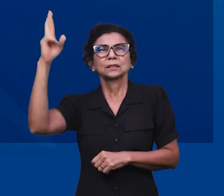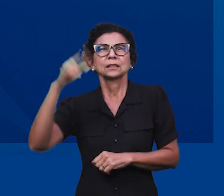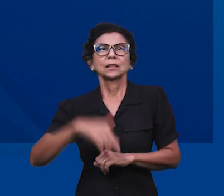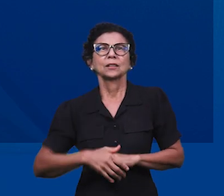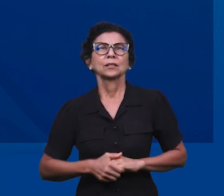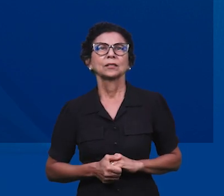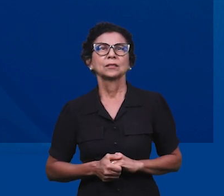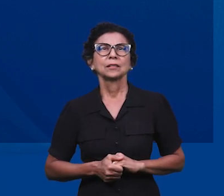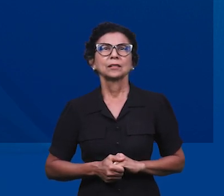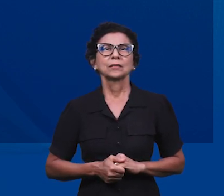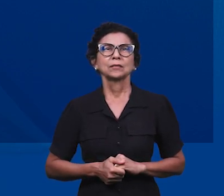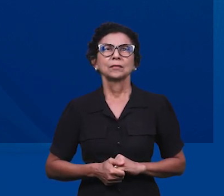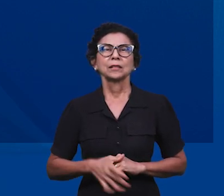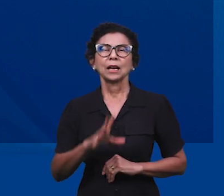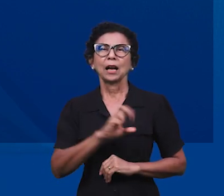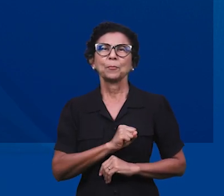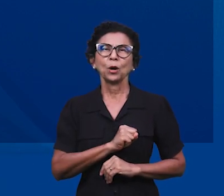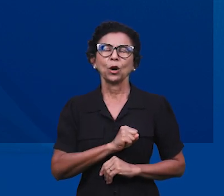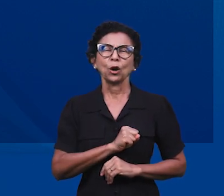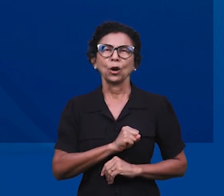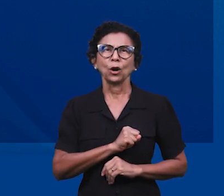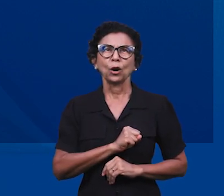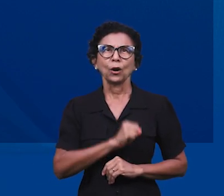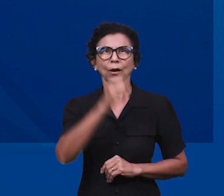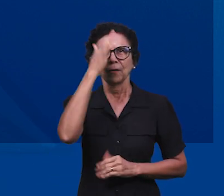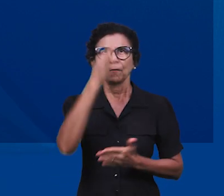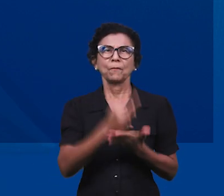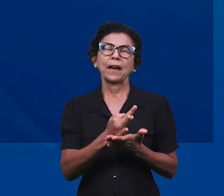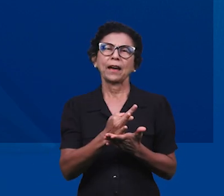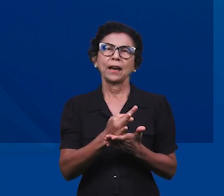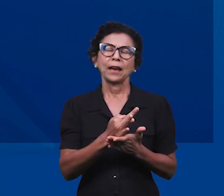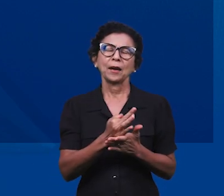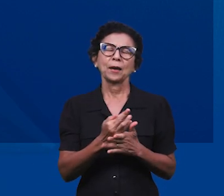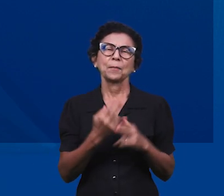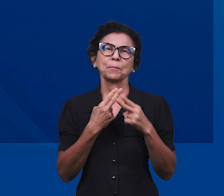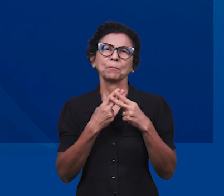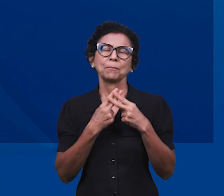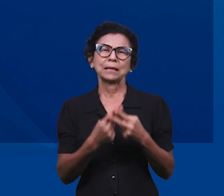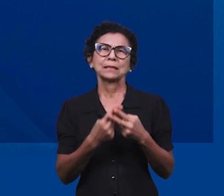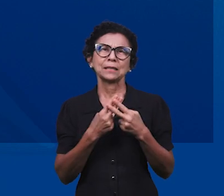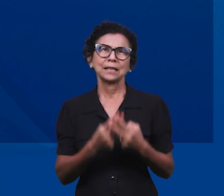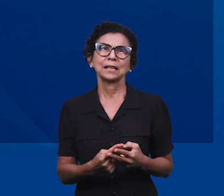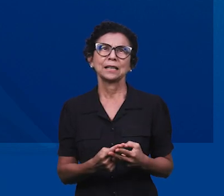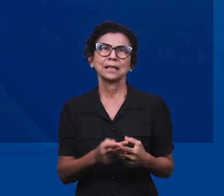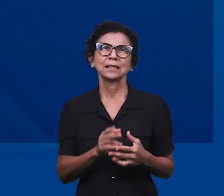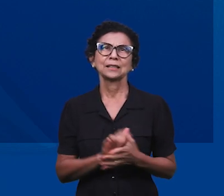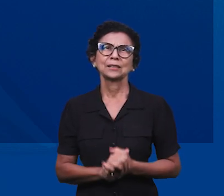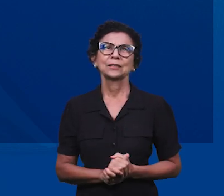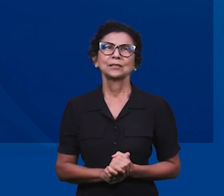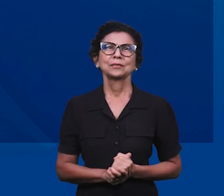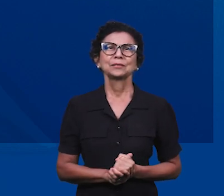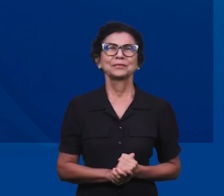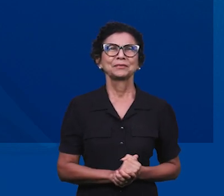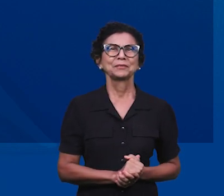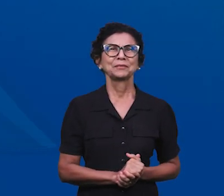Amor, fé, paciência, A paz do